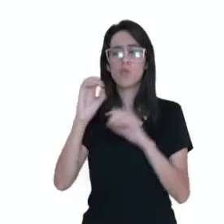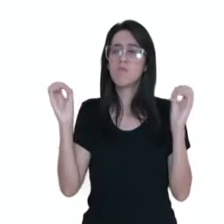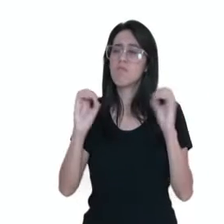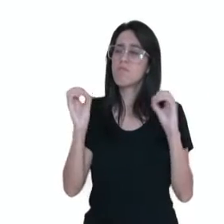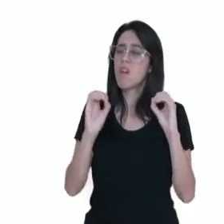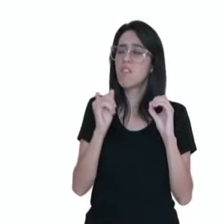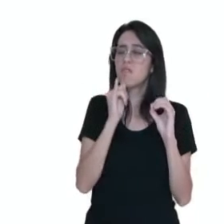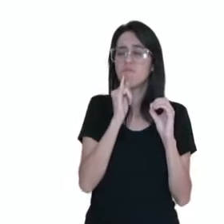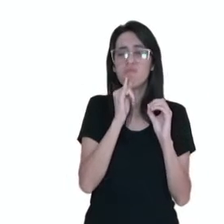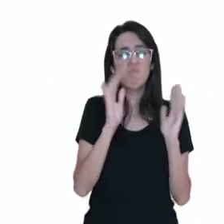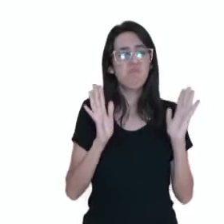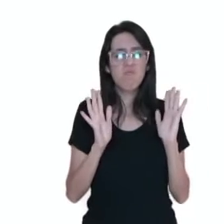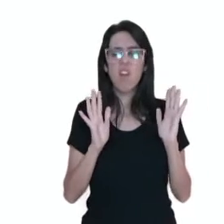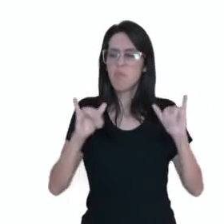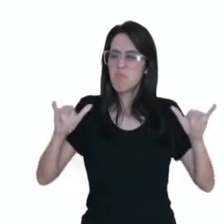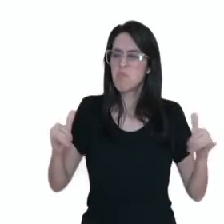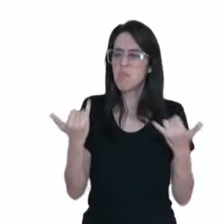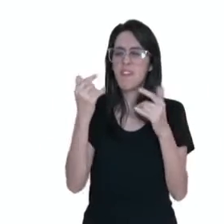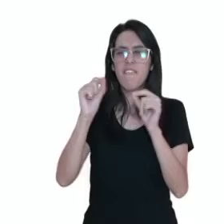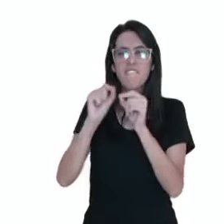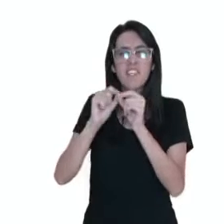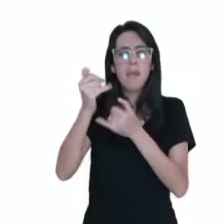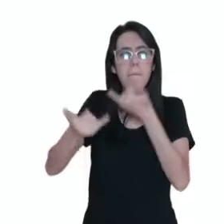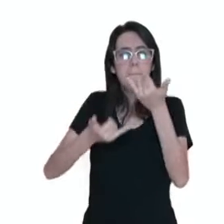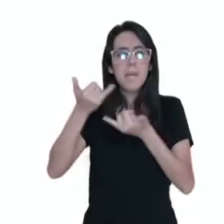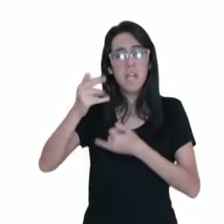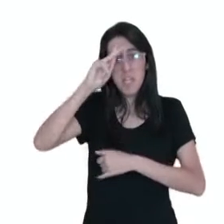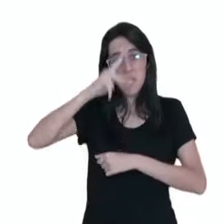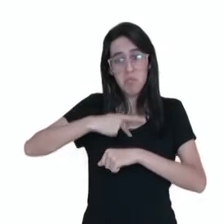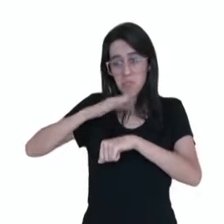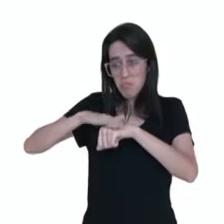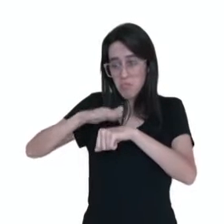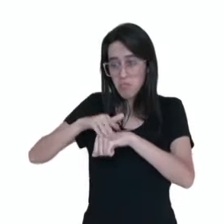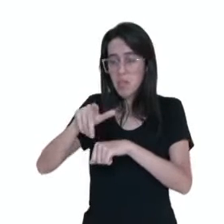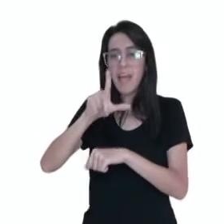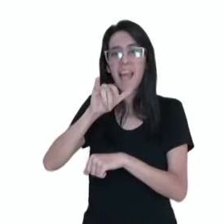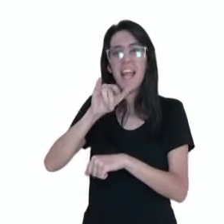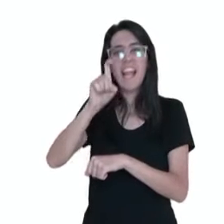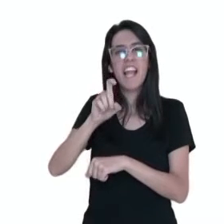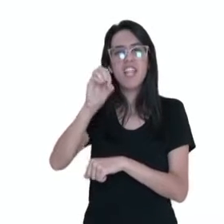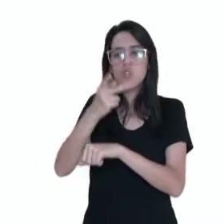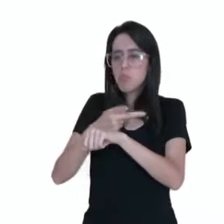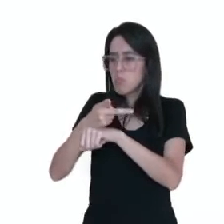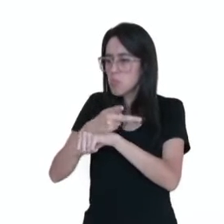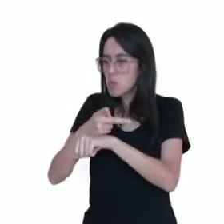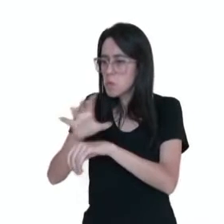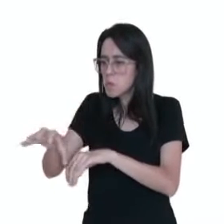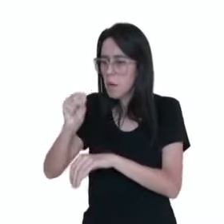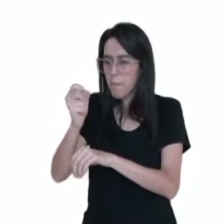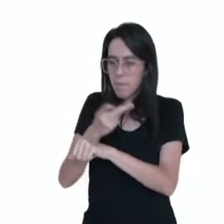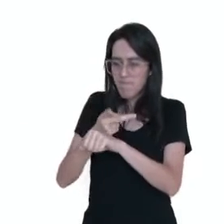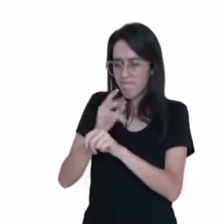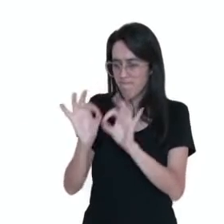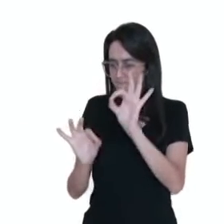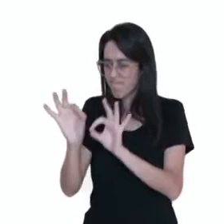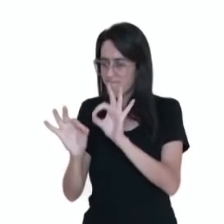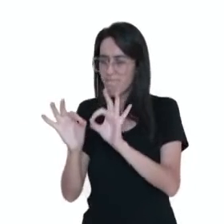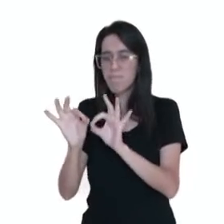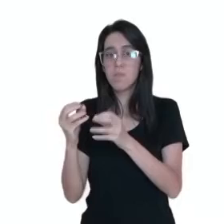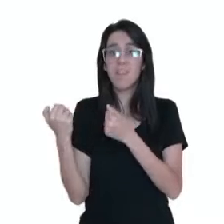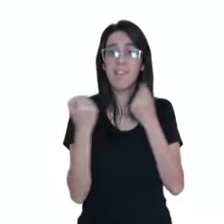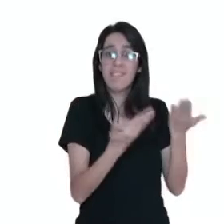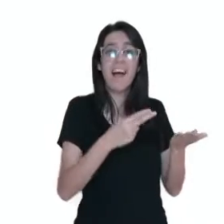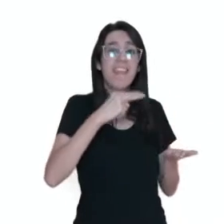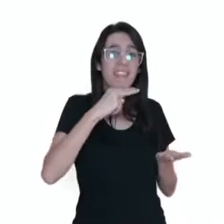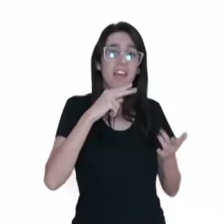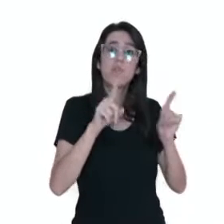ali, tranquilo, para fabricar brinquedos com o que encontra no lixo para seus netos e crianças da vizinhança.